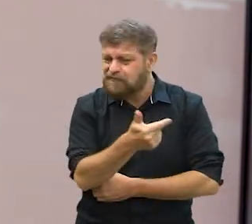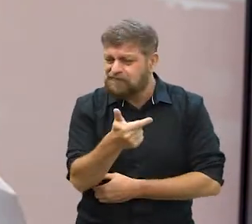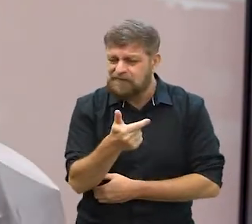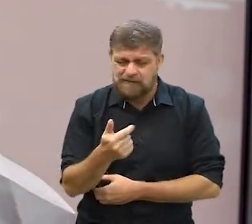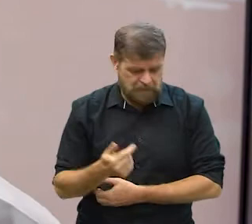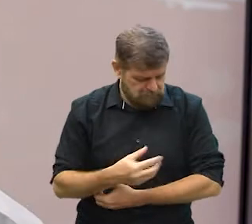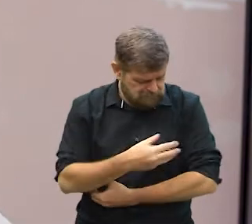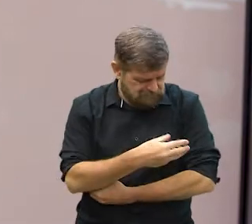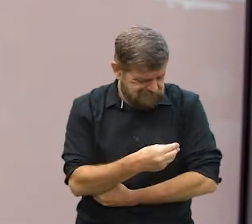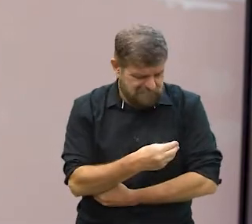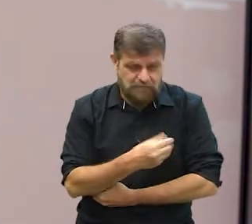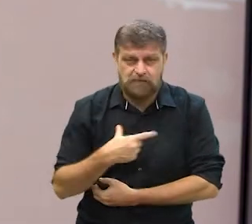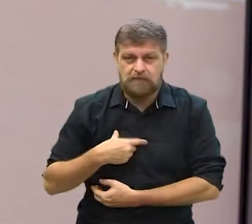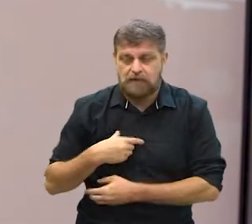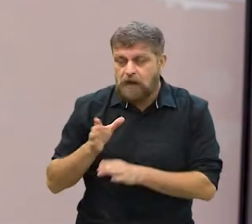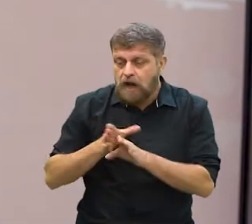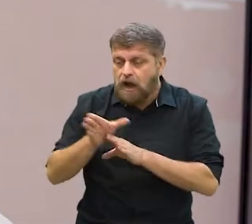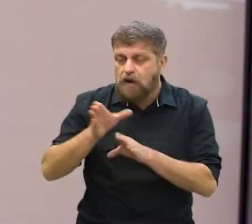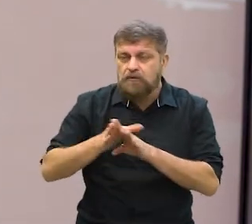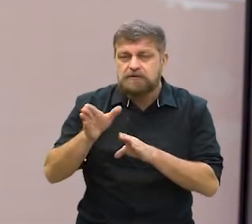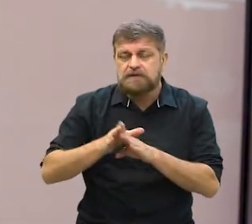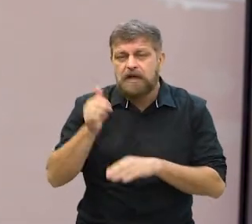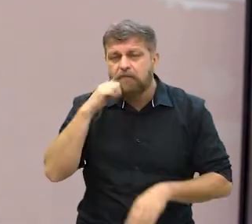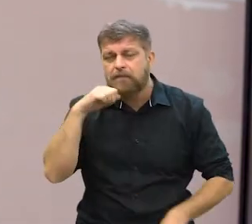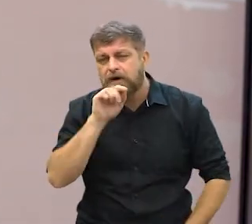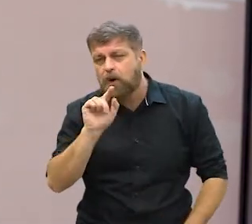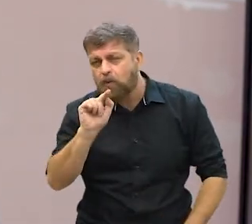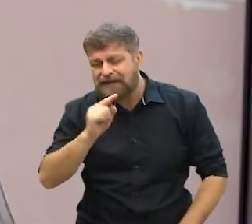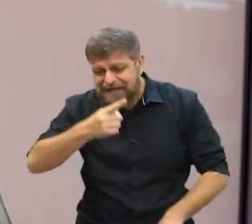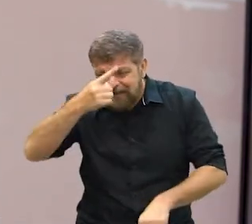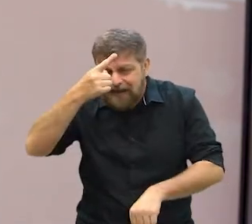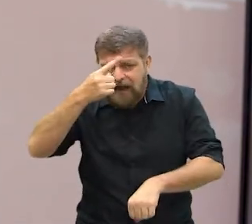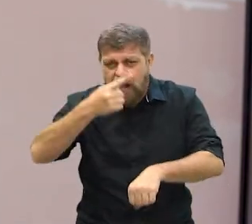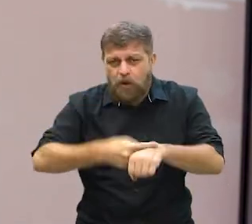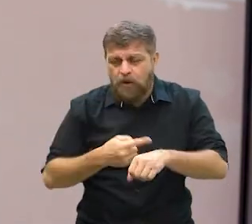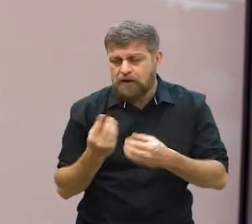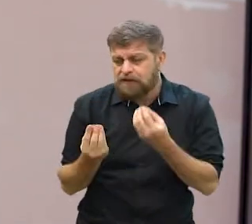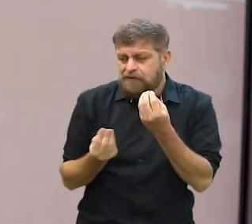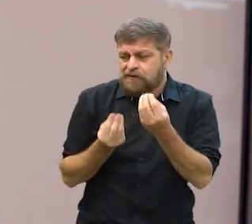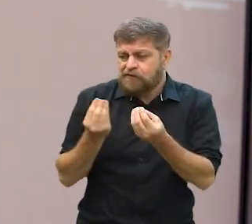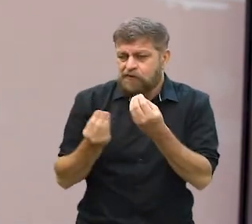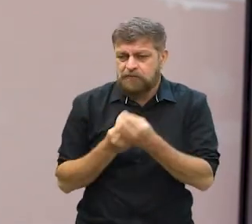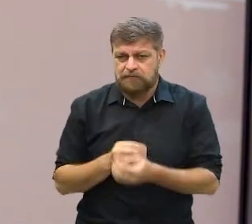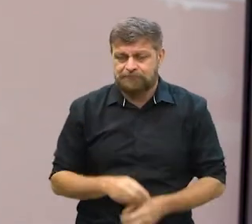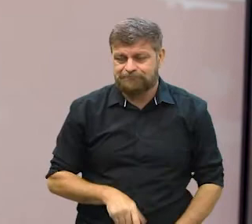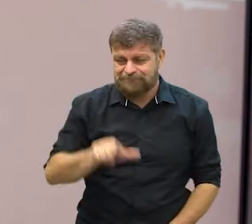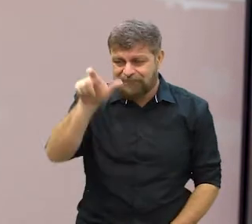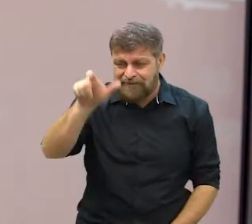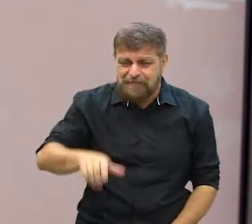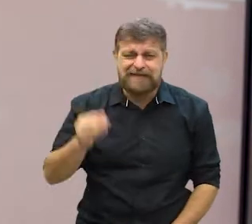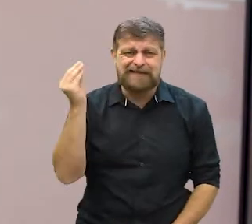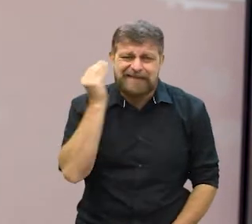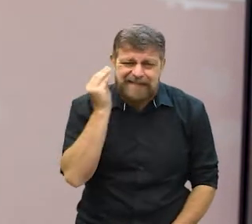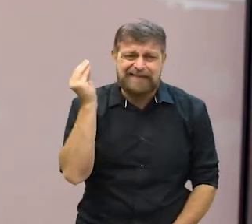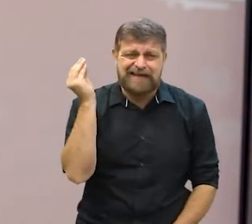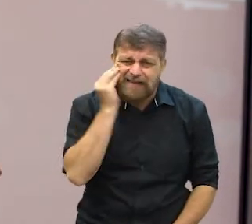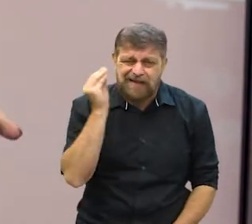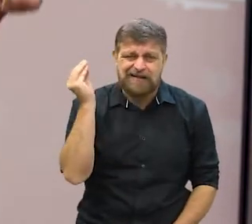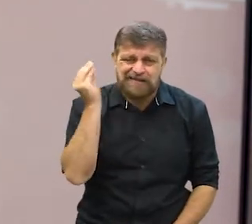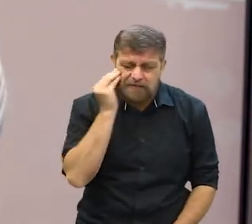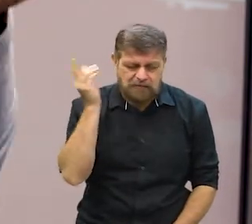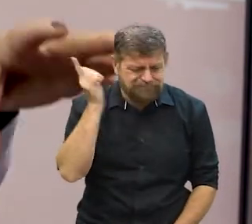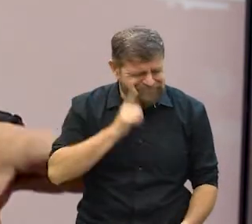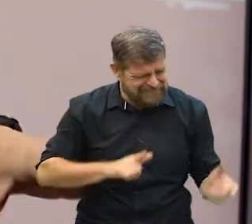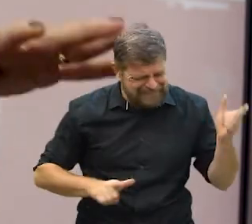isso acaba sendo normal, acontece mesmo. O que dizer para essas mães no momento ali de, como que